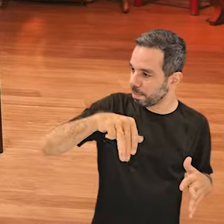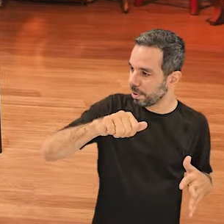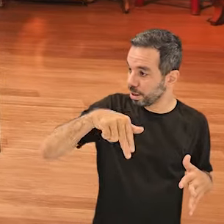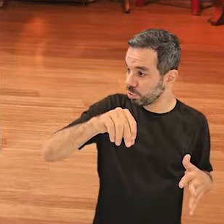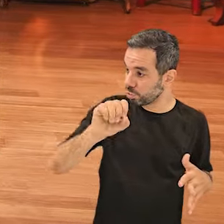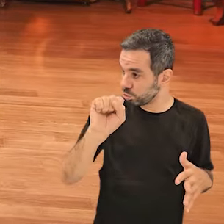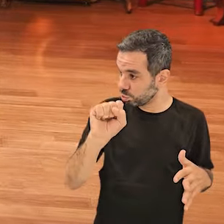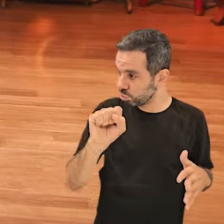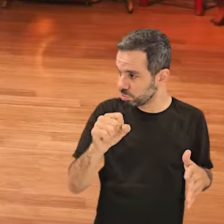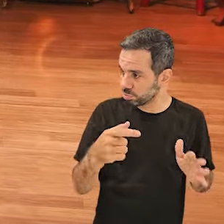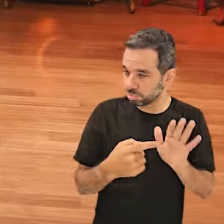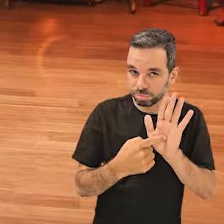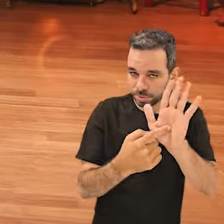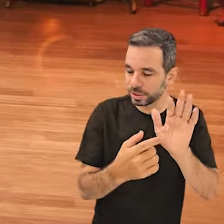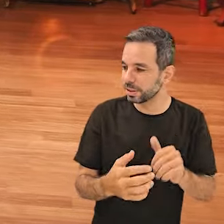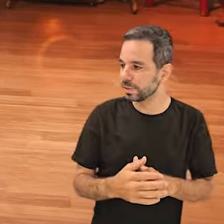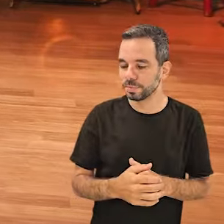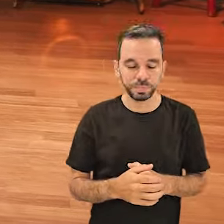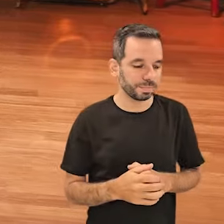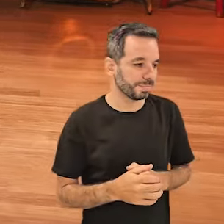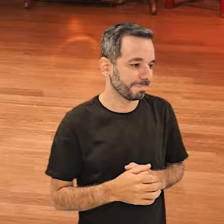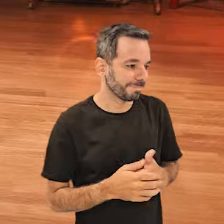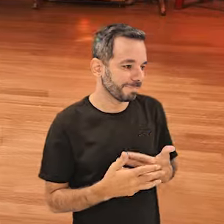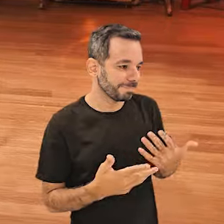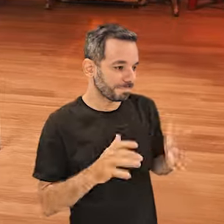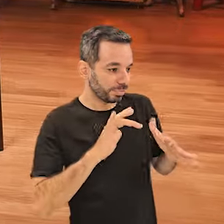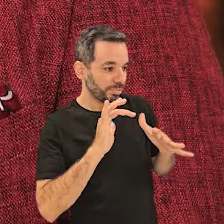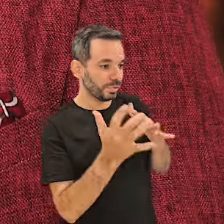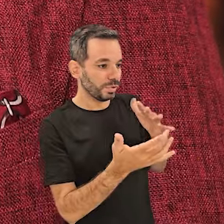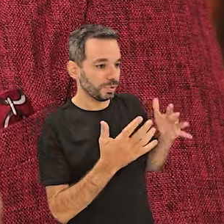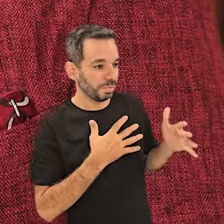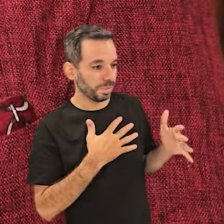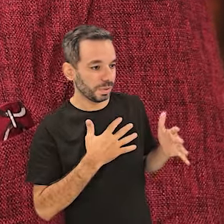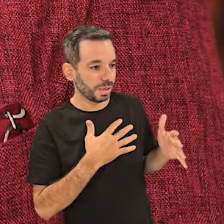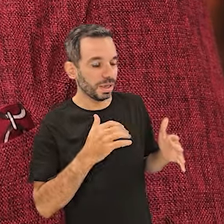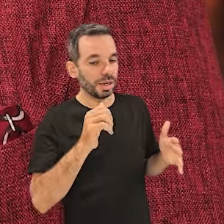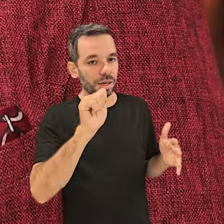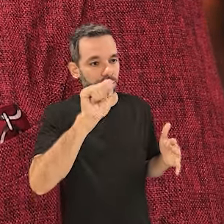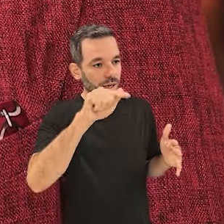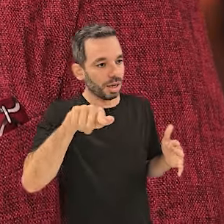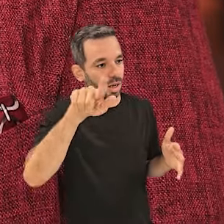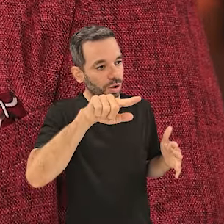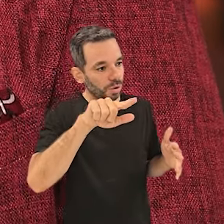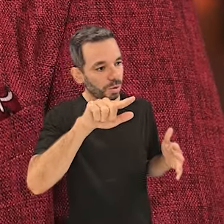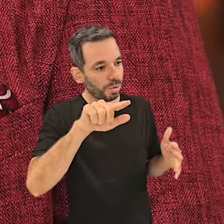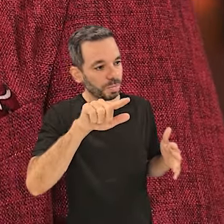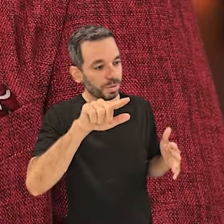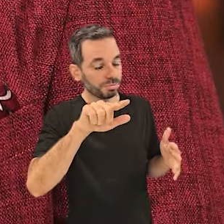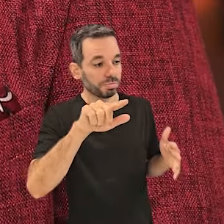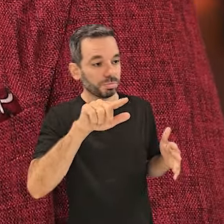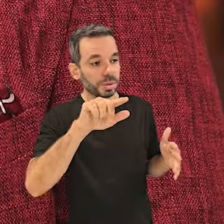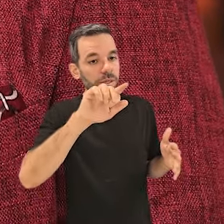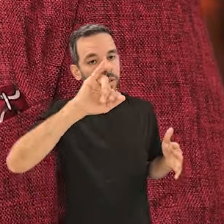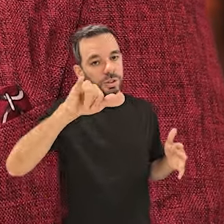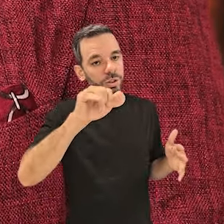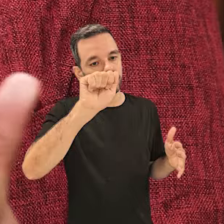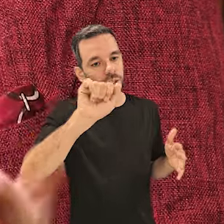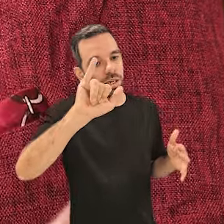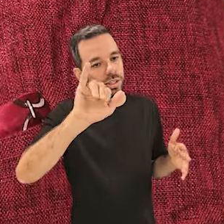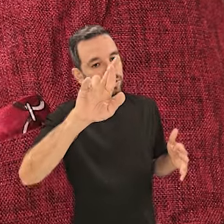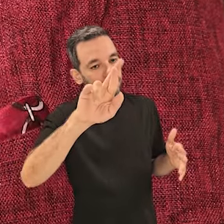sobre o trabalho que vocês vêm fazendo. Pode deixar para aquela câmera ali. Bacana. E minha rede social é @psicólogo,